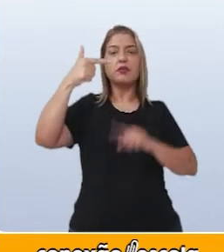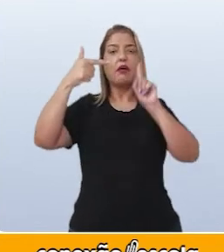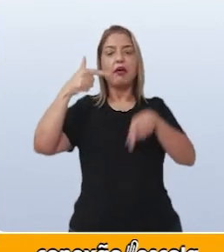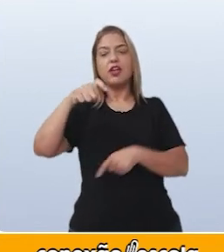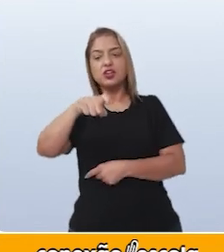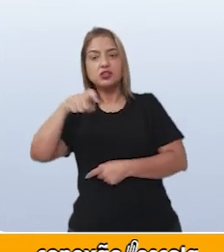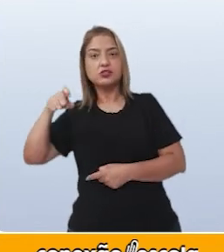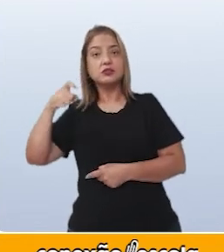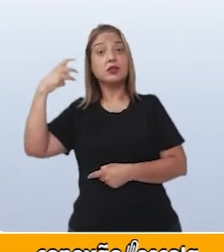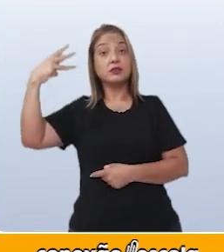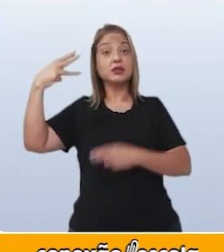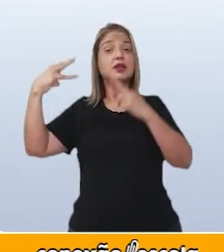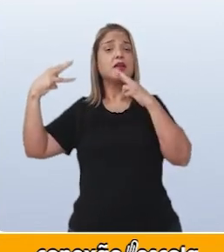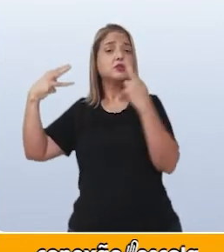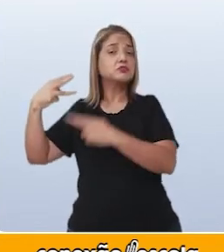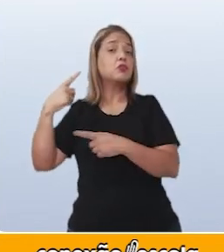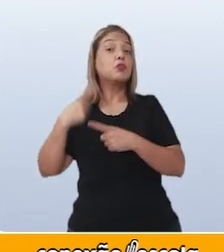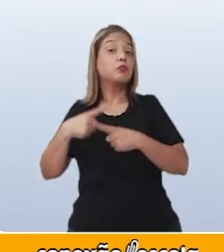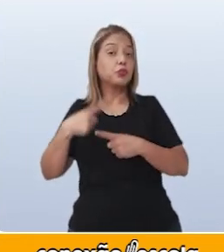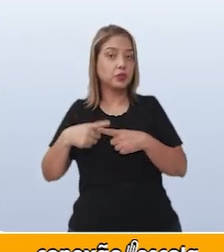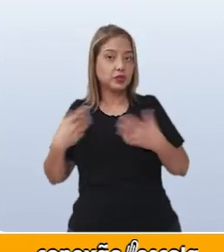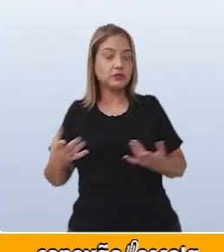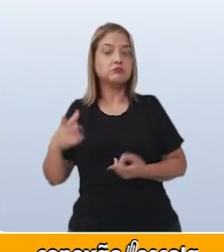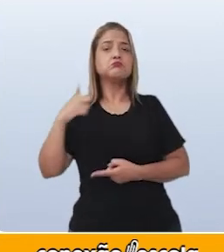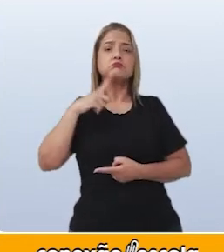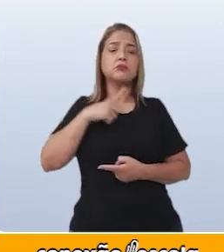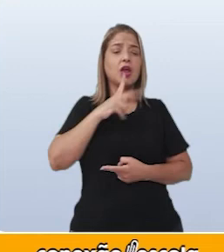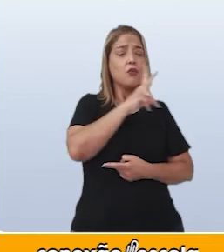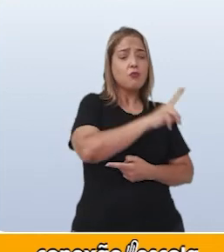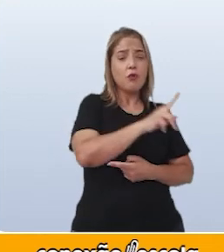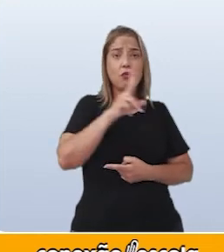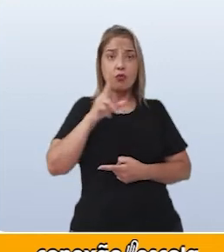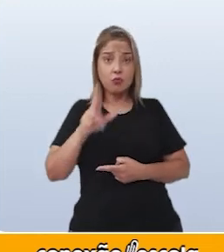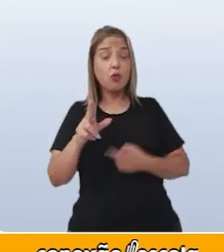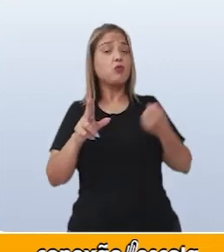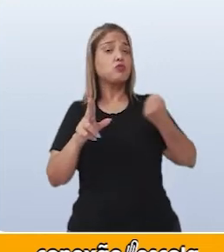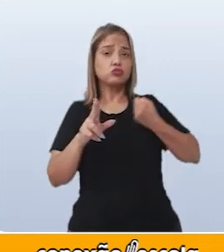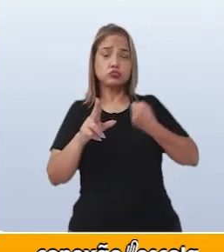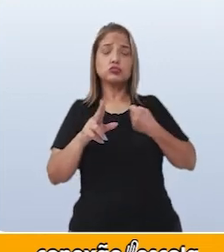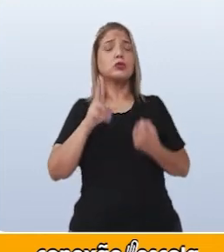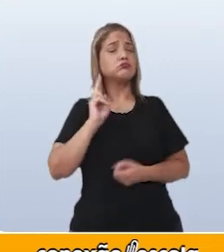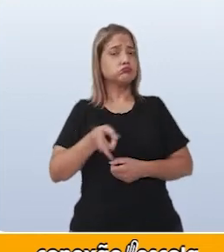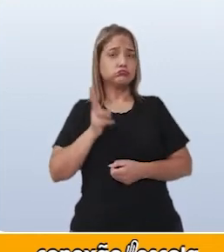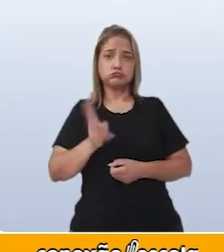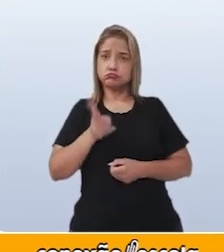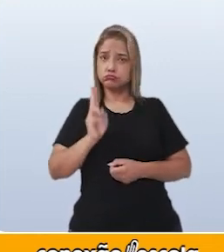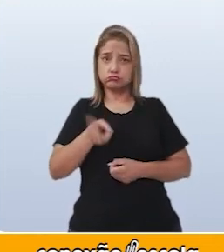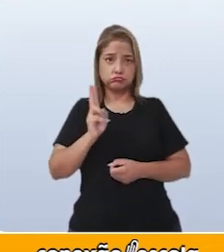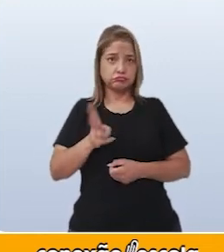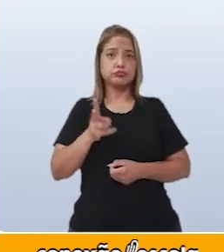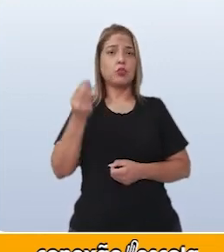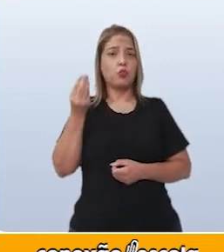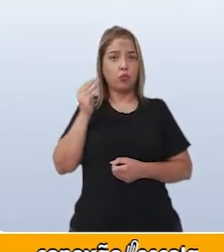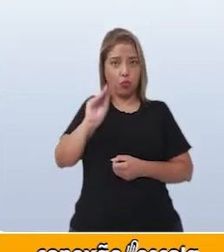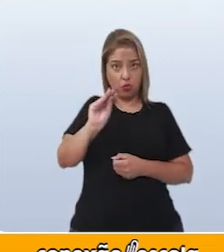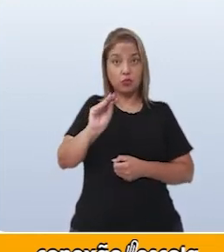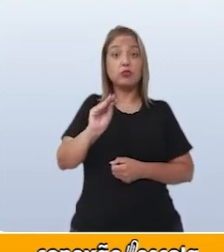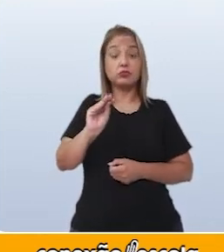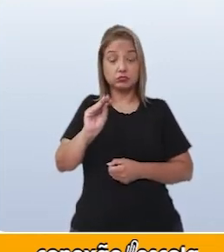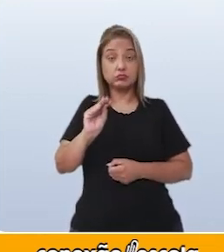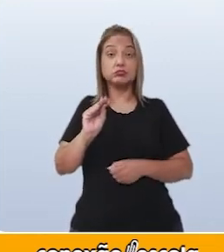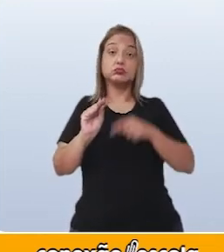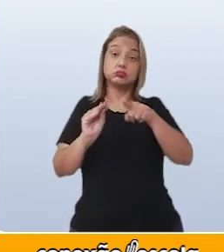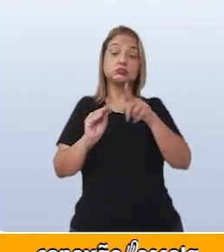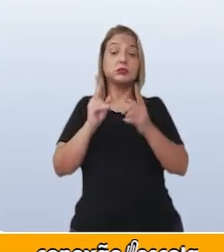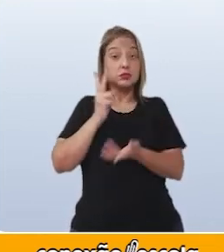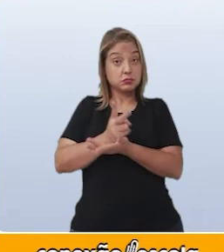Porque um produto de potências de mesma base pode ser escrito sempre na forma de uma única potência.